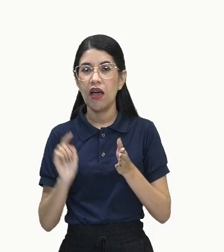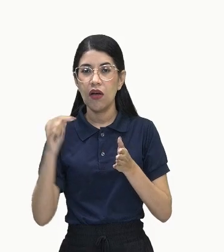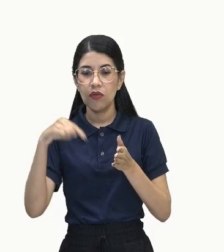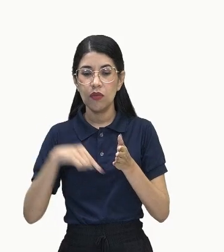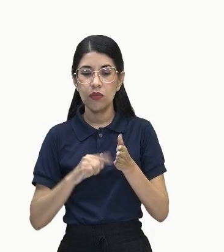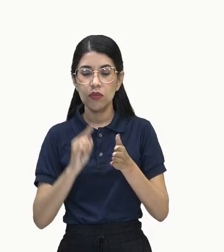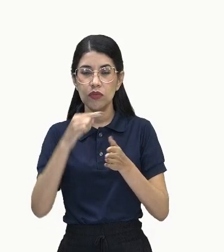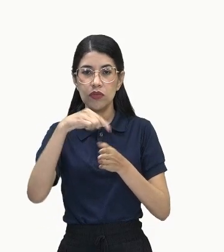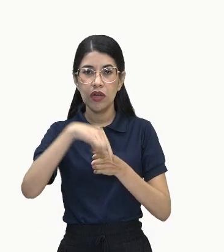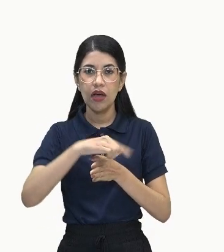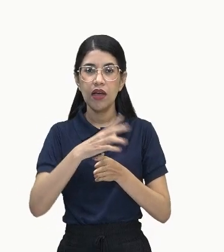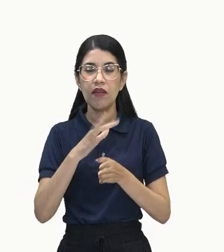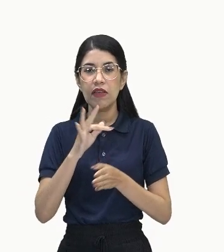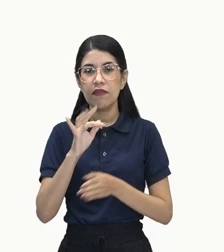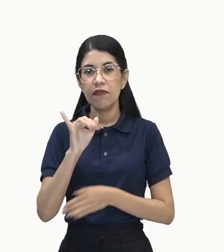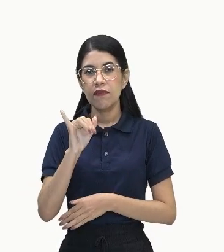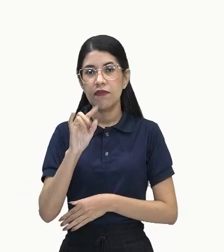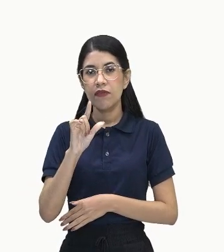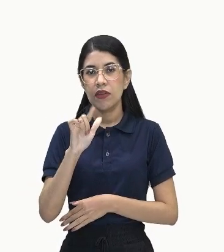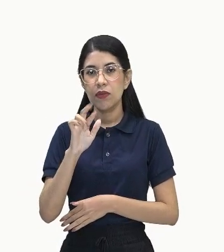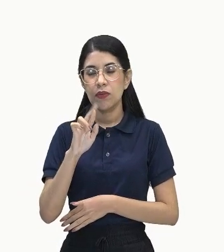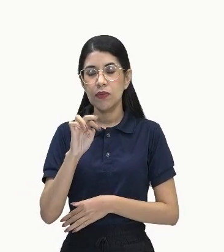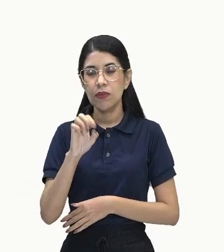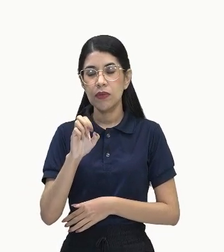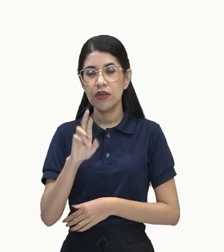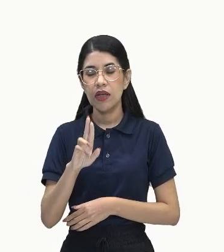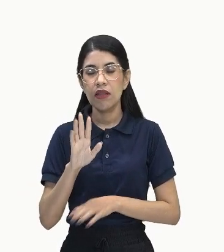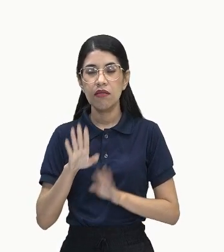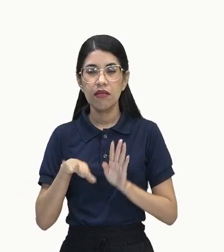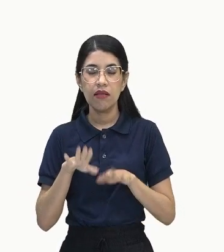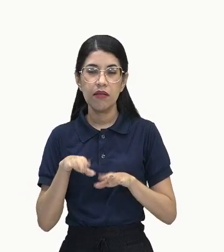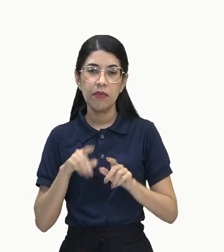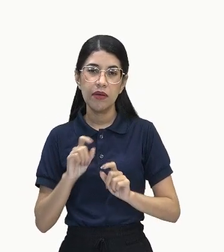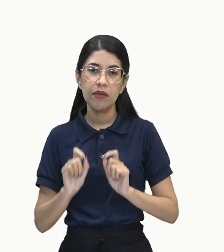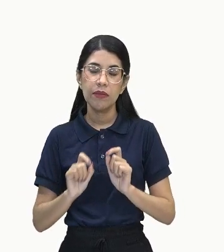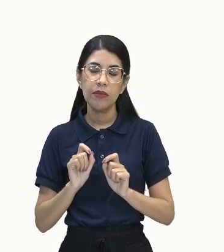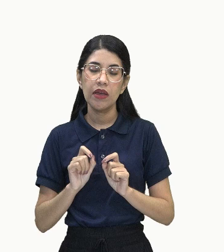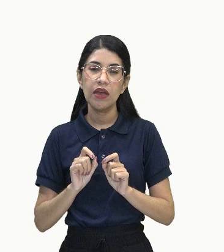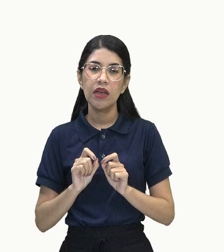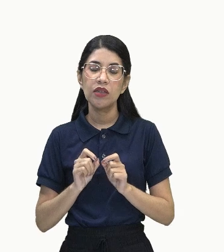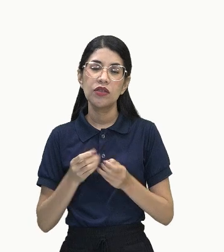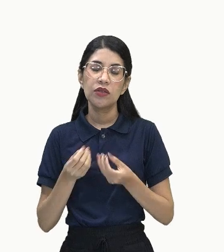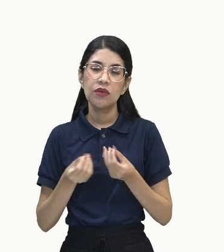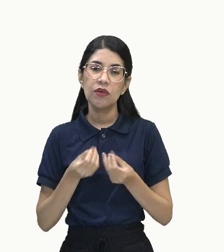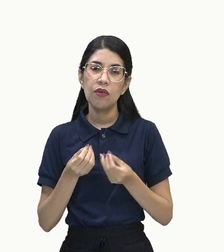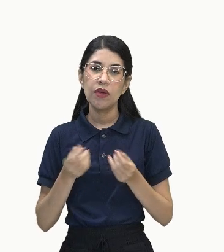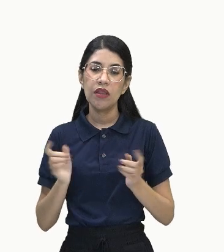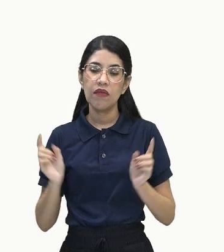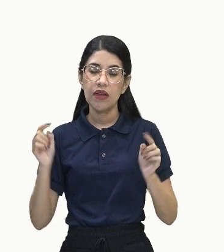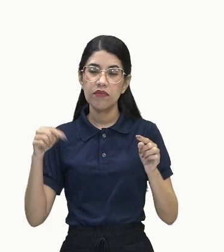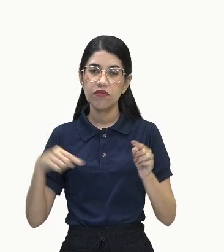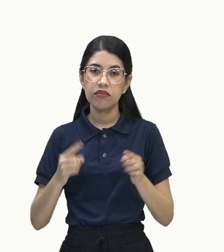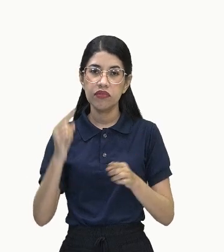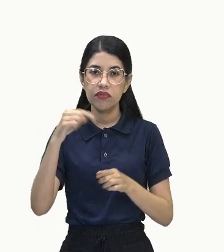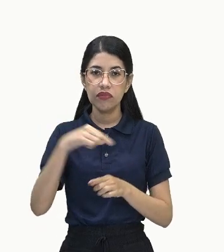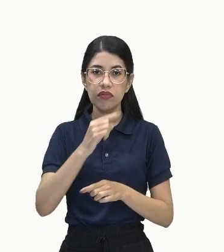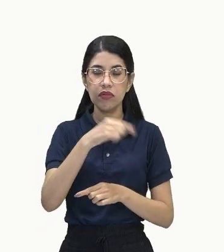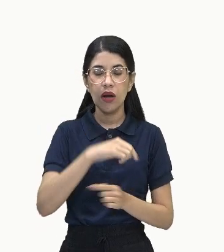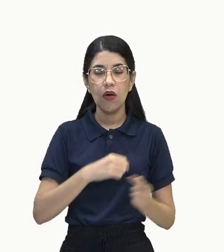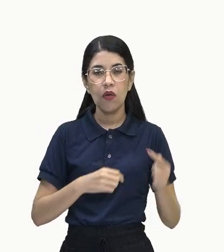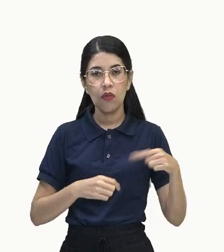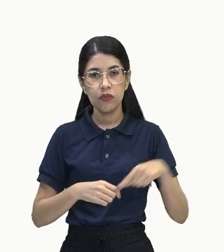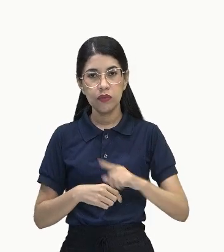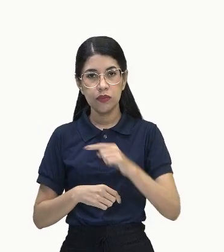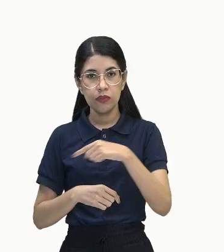né? Dependendo aí, né, de acordo com a direção, com sua direção de vibração, tá